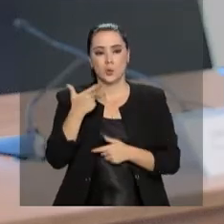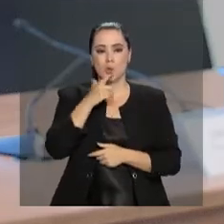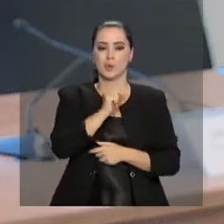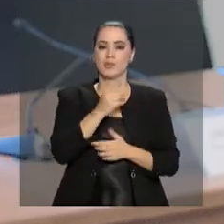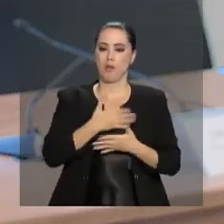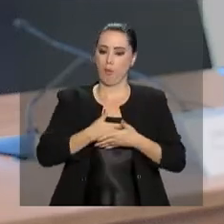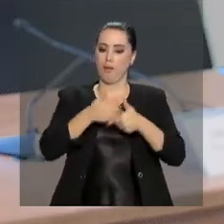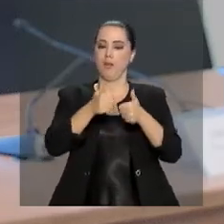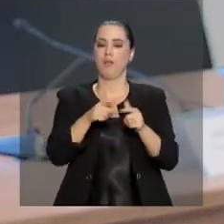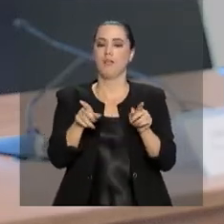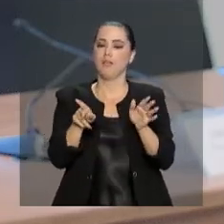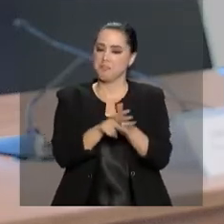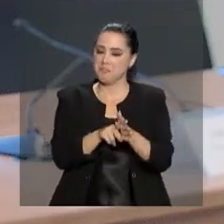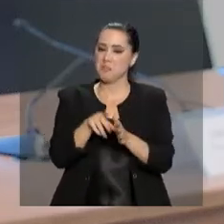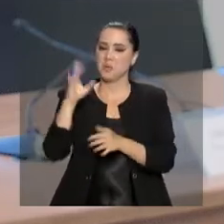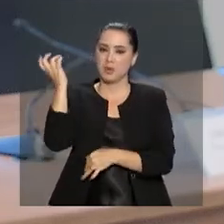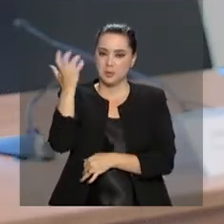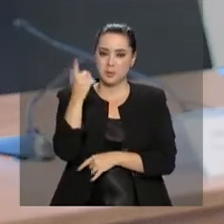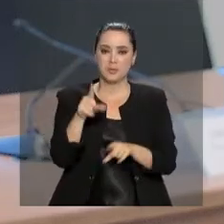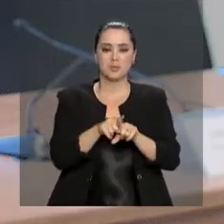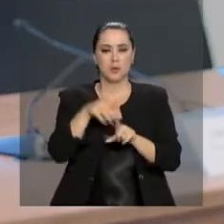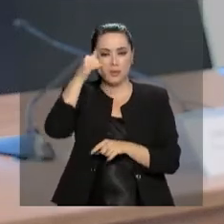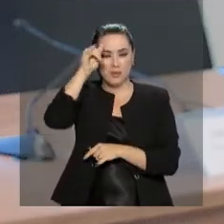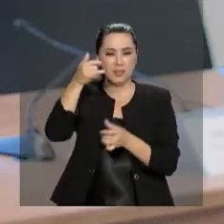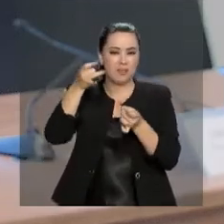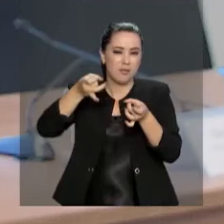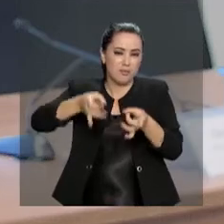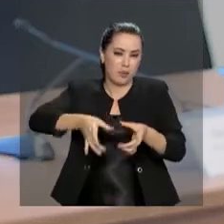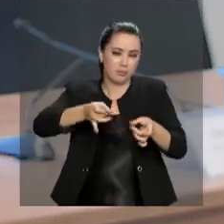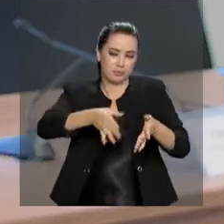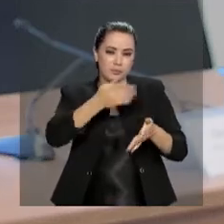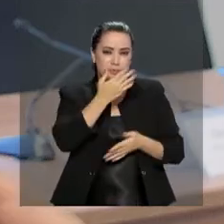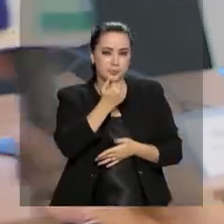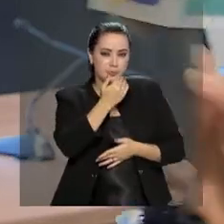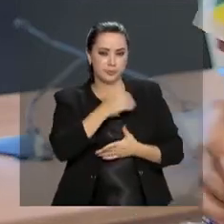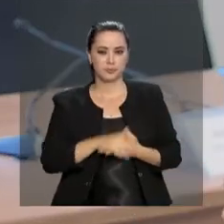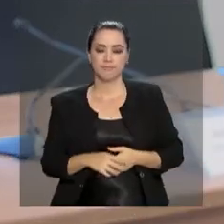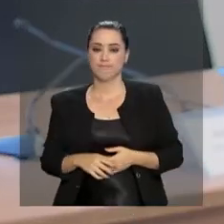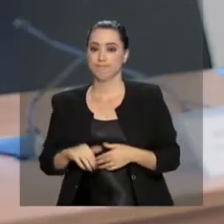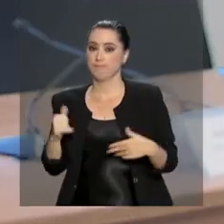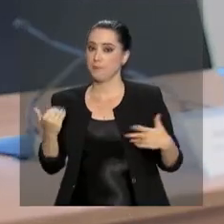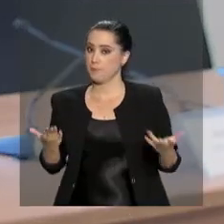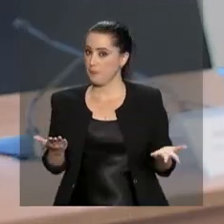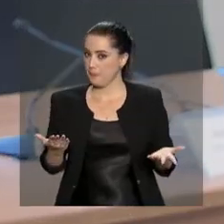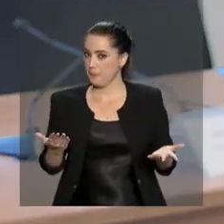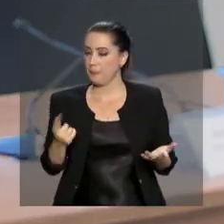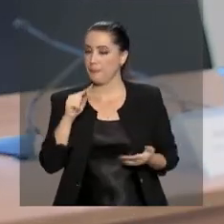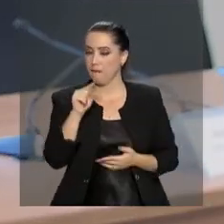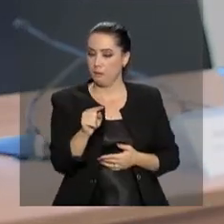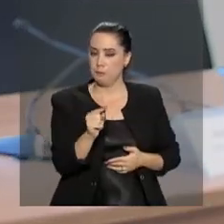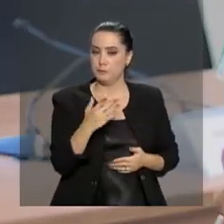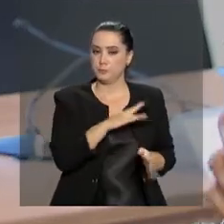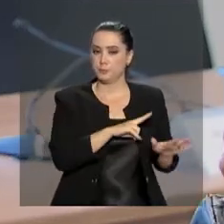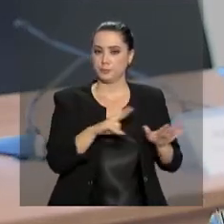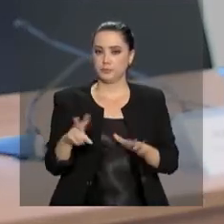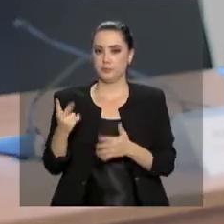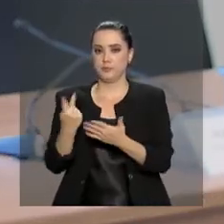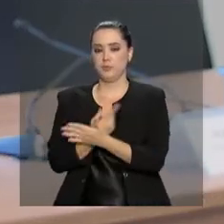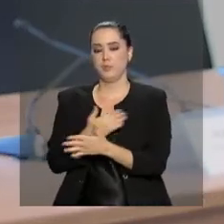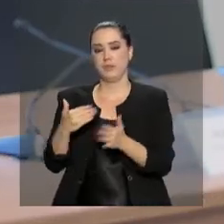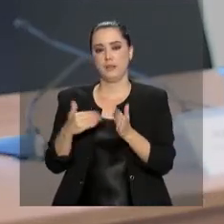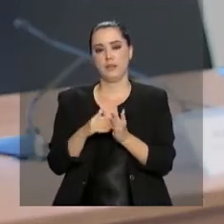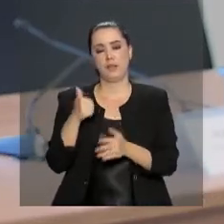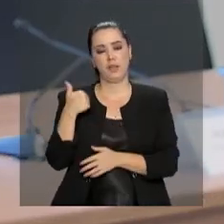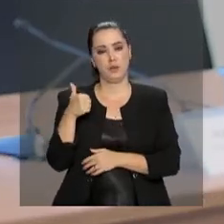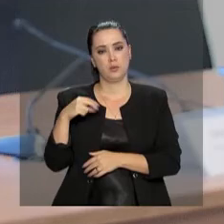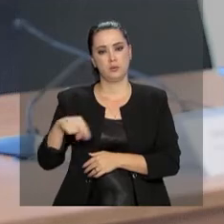inclusivo meio ambiente combatendo essas perdas e desperdícios ministro esta semana ocorre agora e até dia